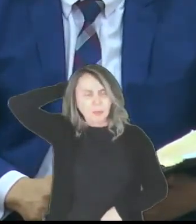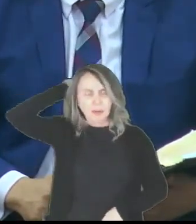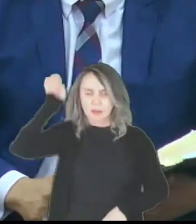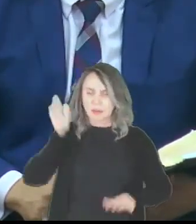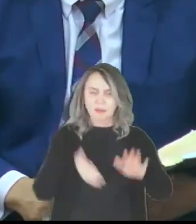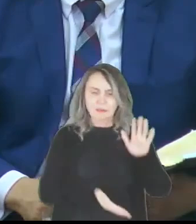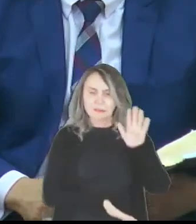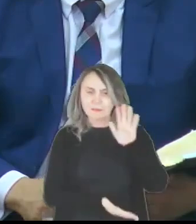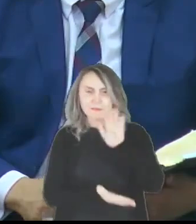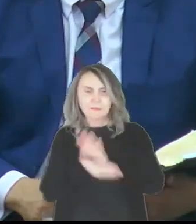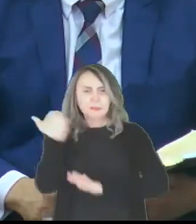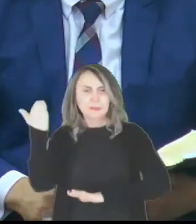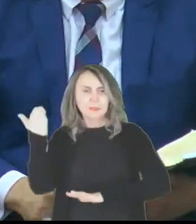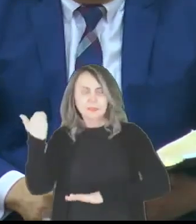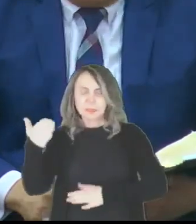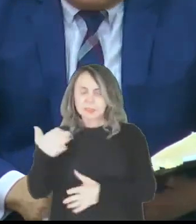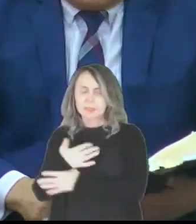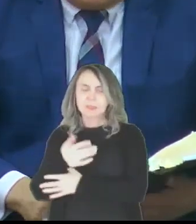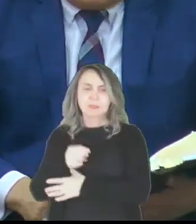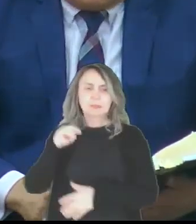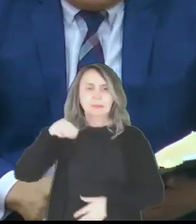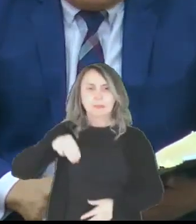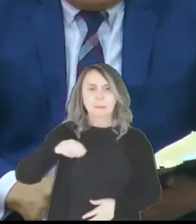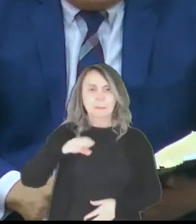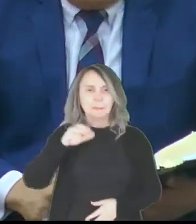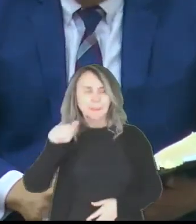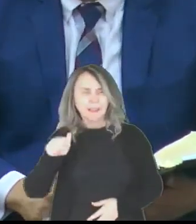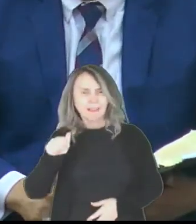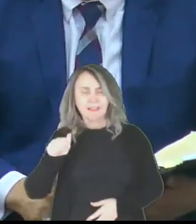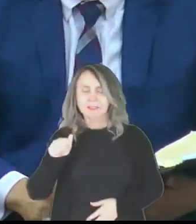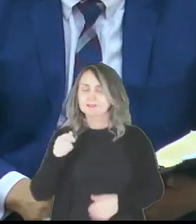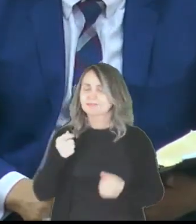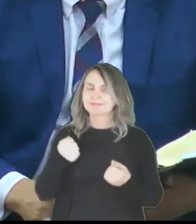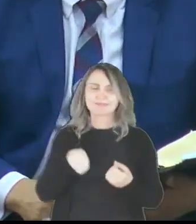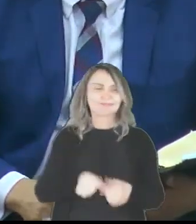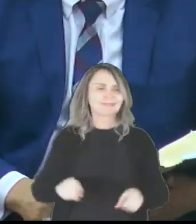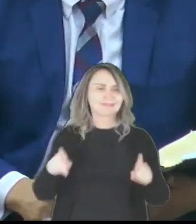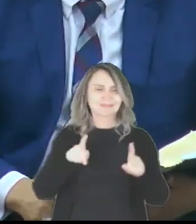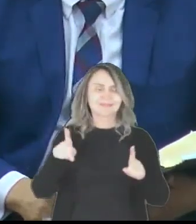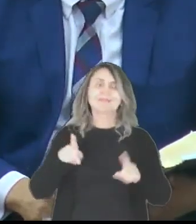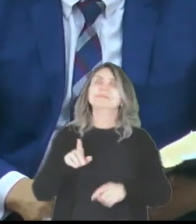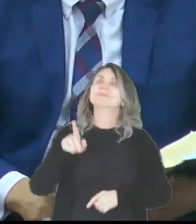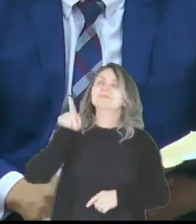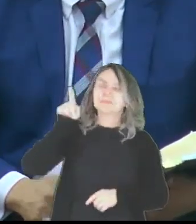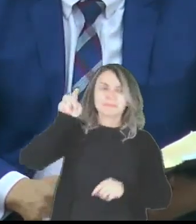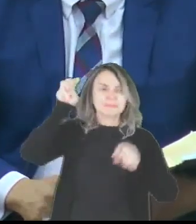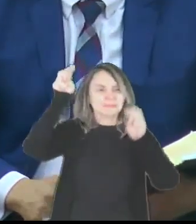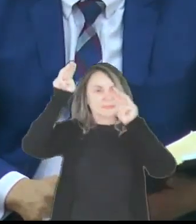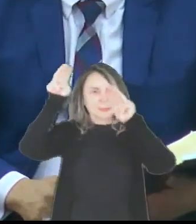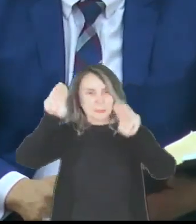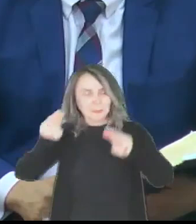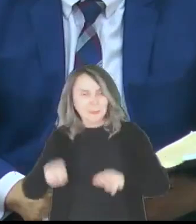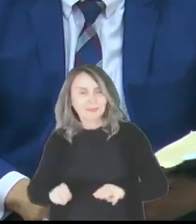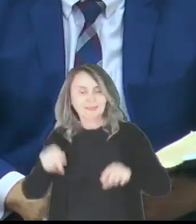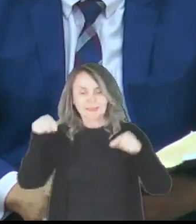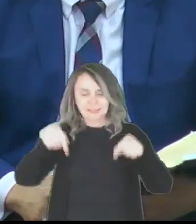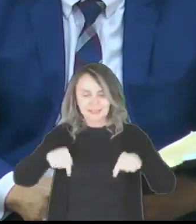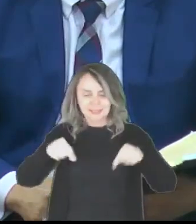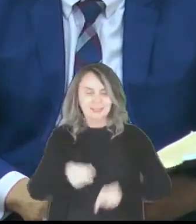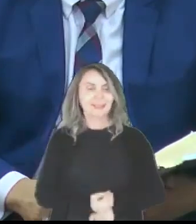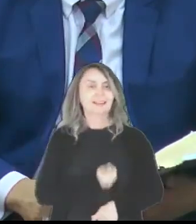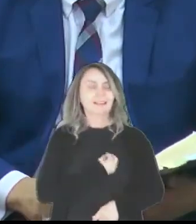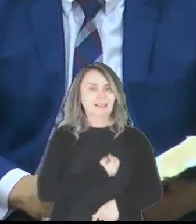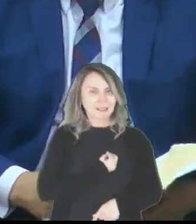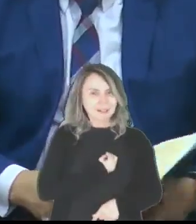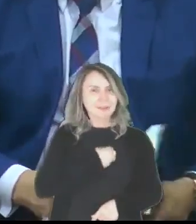você achar o maná da vida, nesta noite, o maná está aqui em Maceió, está em São Paulo, no